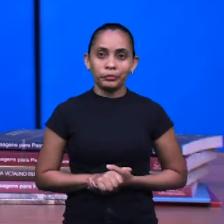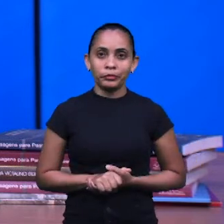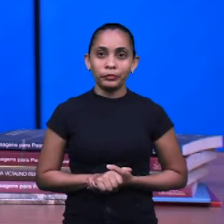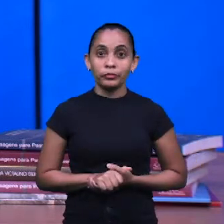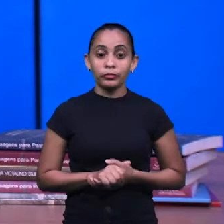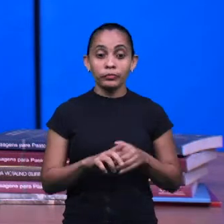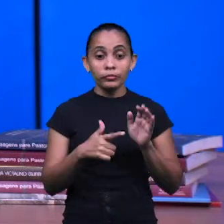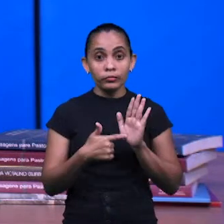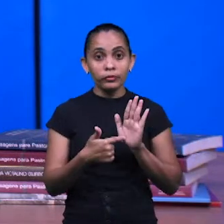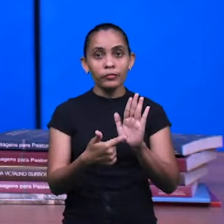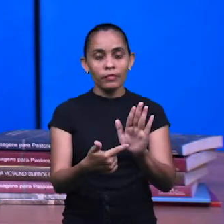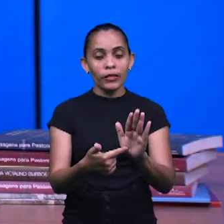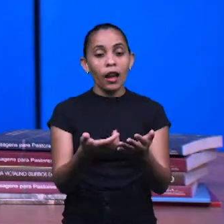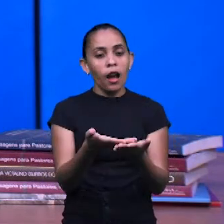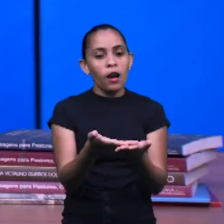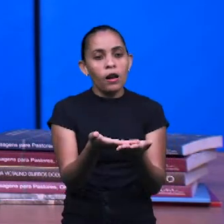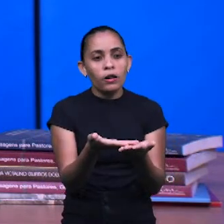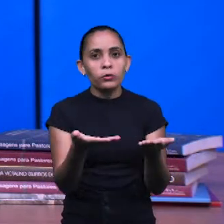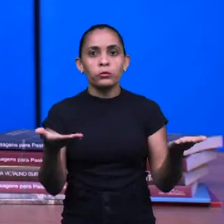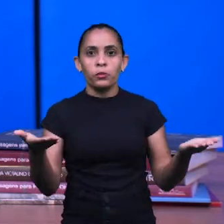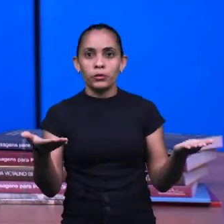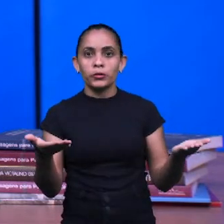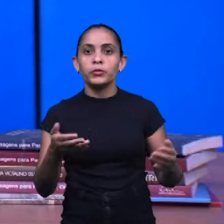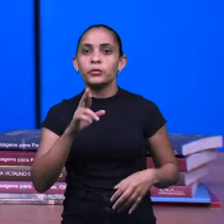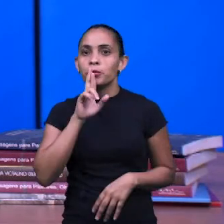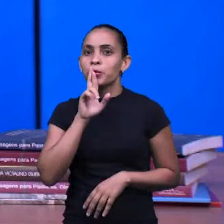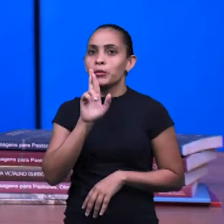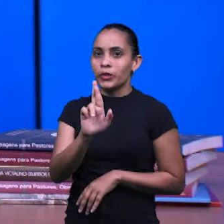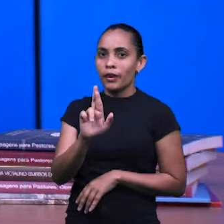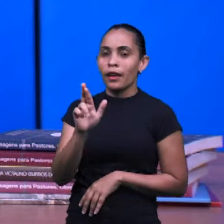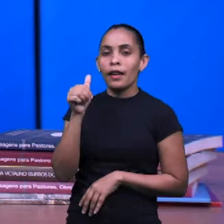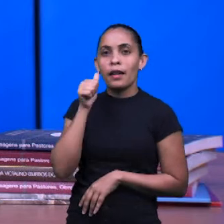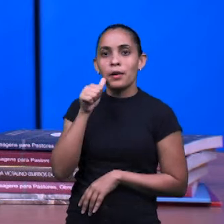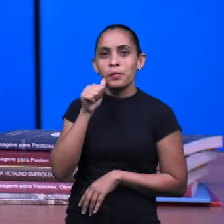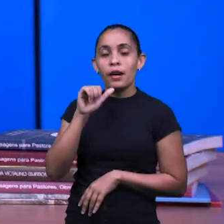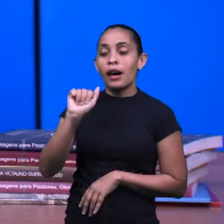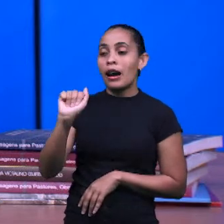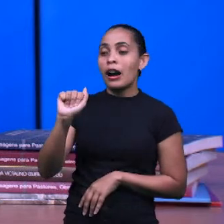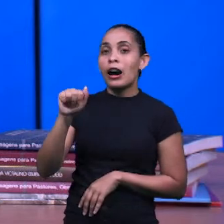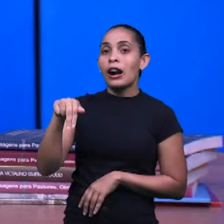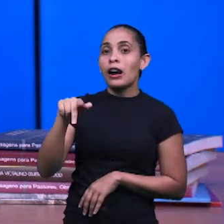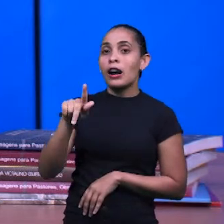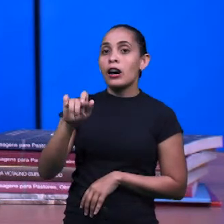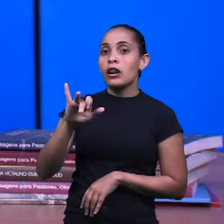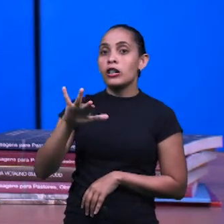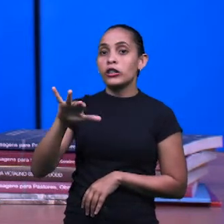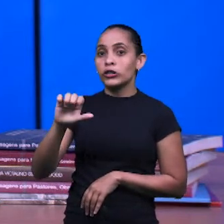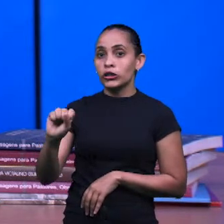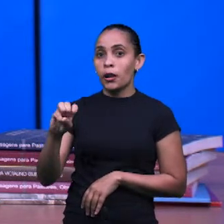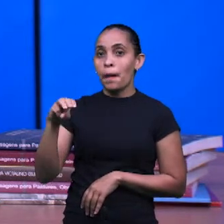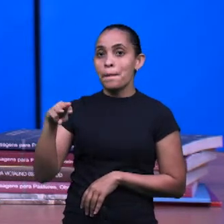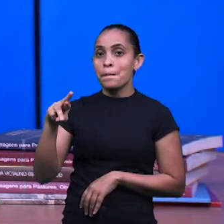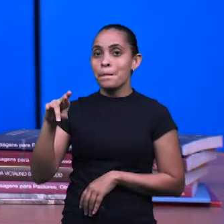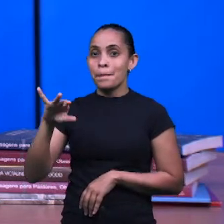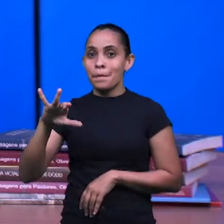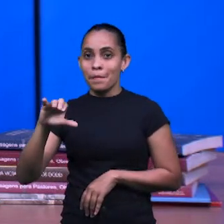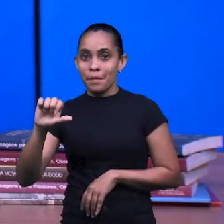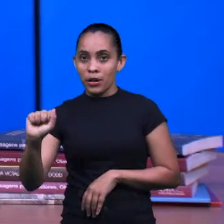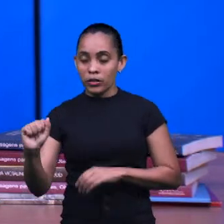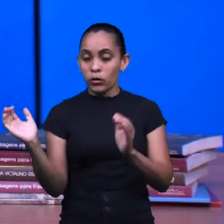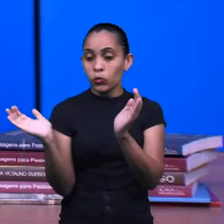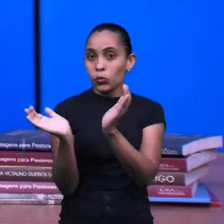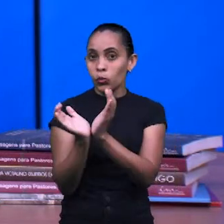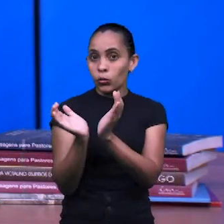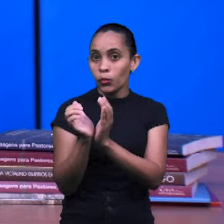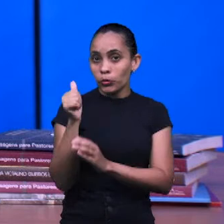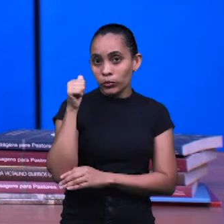é dirigida a todos. Quem vai responder é a nossa irmã Ângela Maria. Nossa irmã Ângela Maria pertence ao grupo de